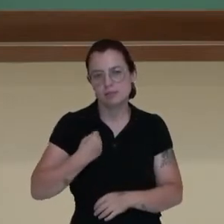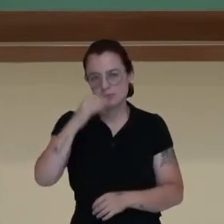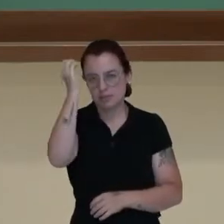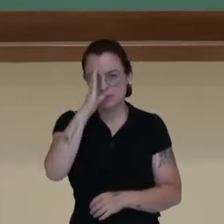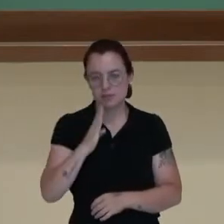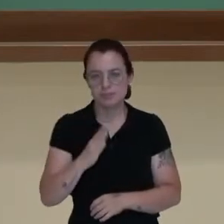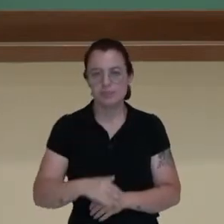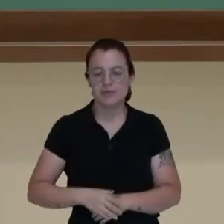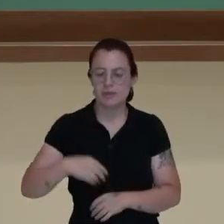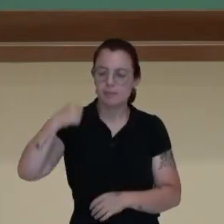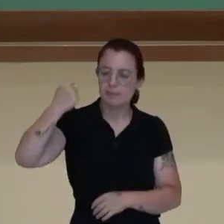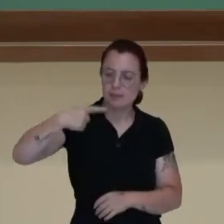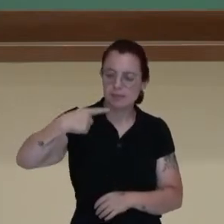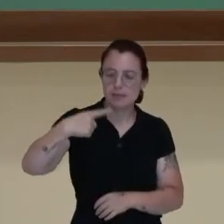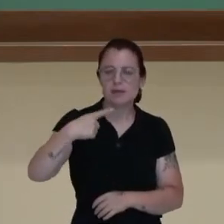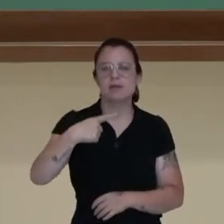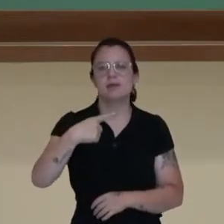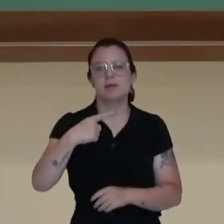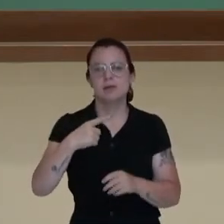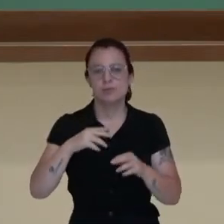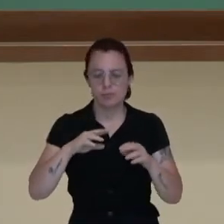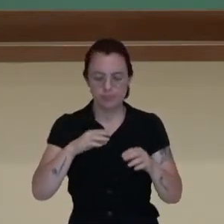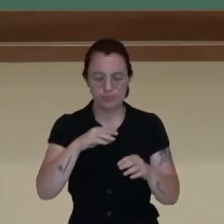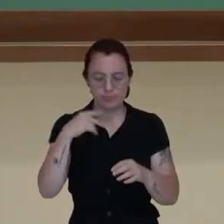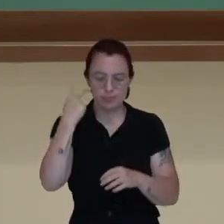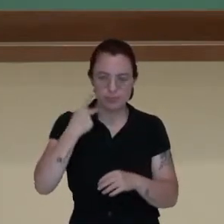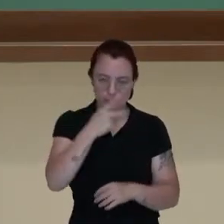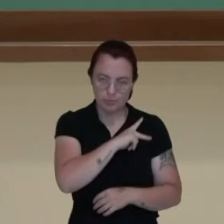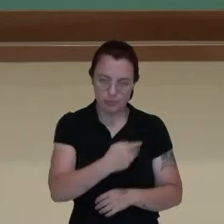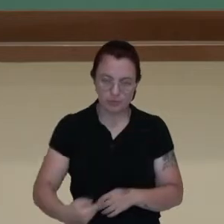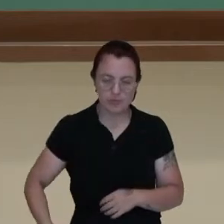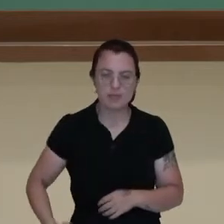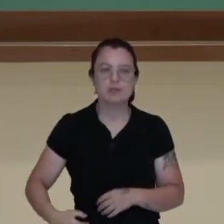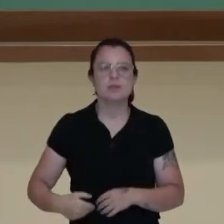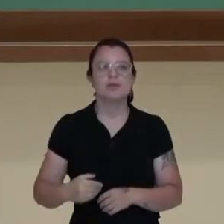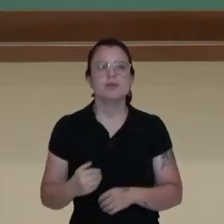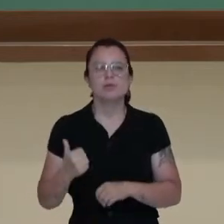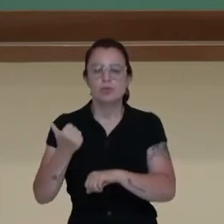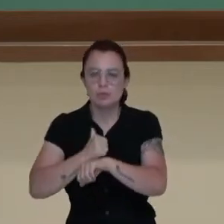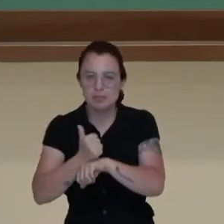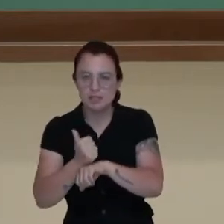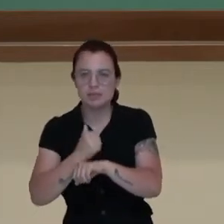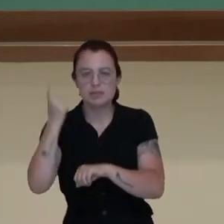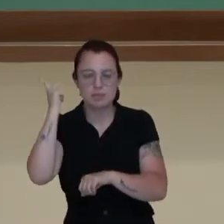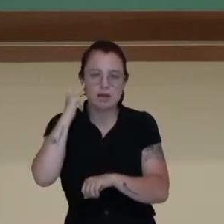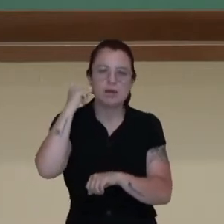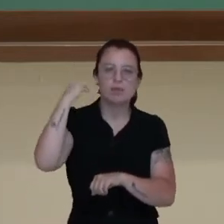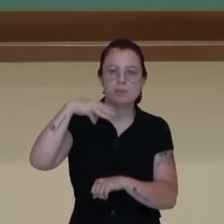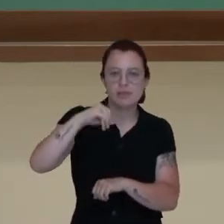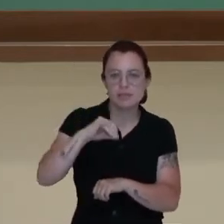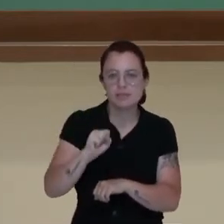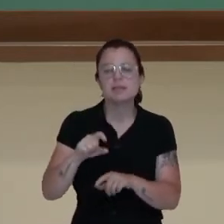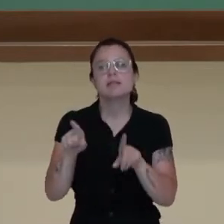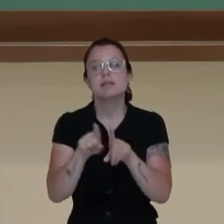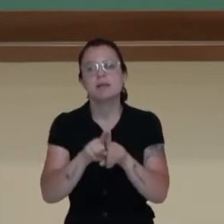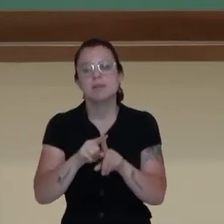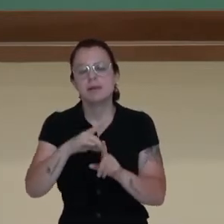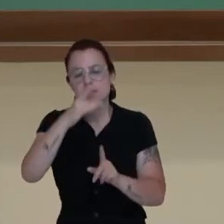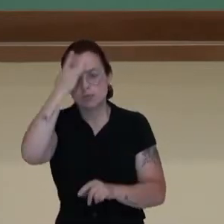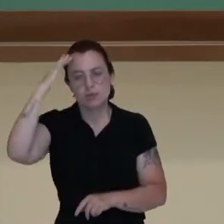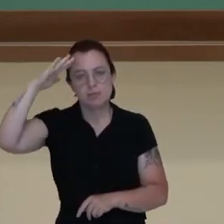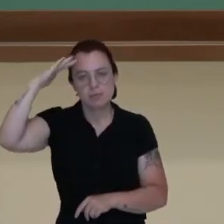Primeira República, República do Café com Leite, esse domínio de Minas e São Paulo, e o movimento tenentista, militares que